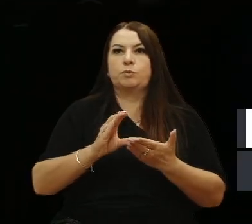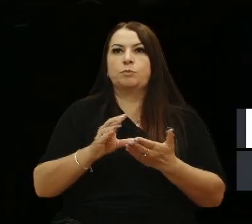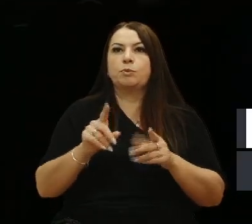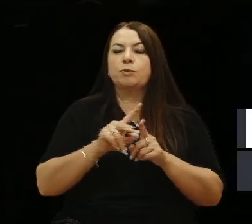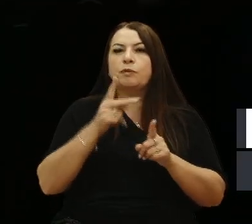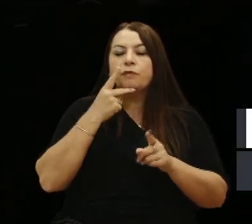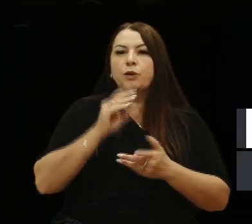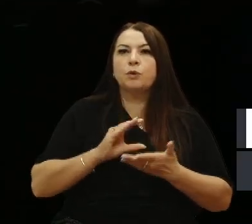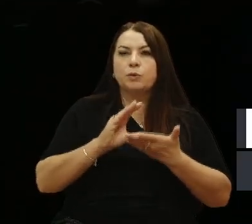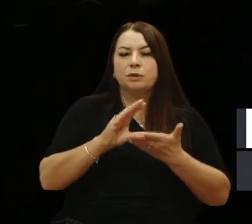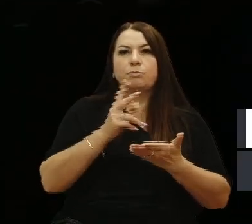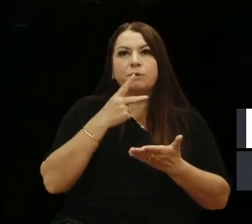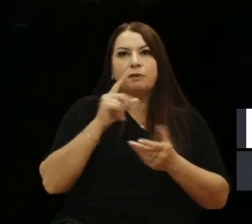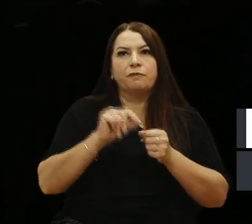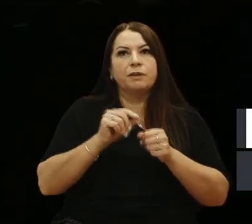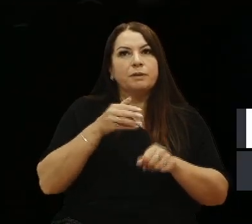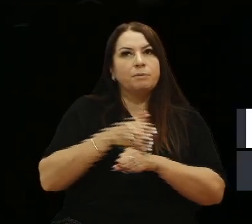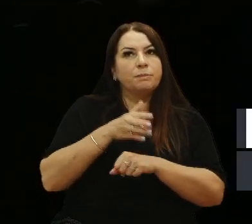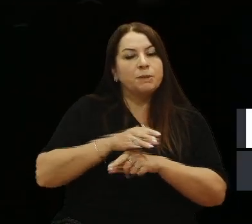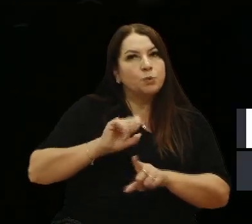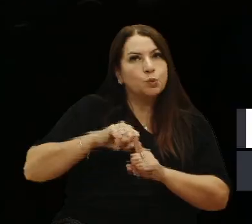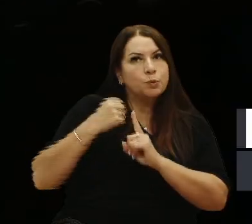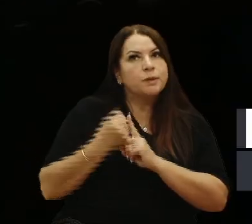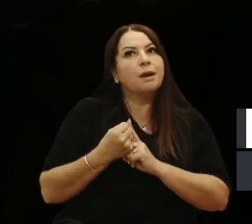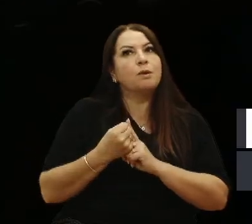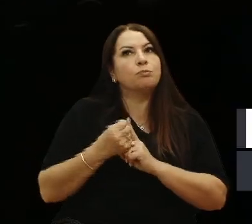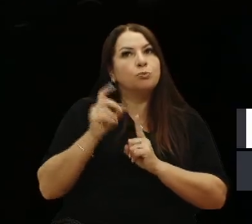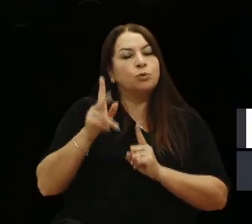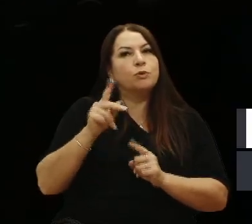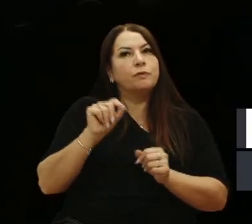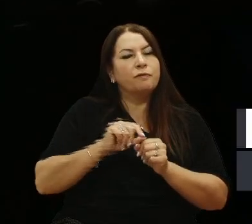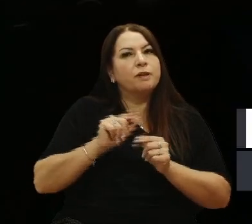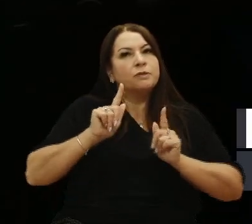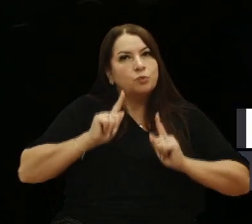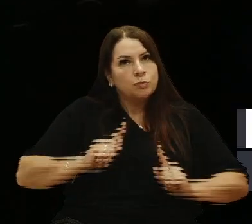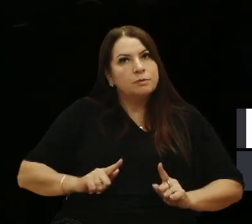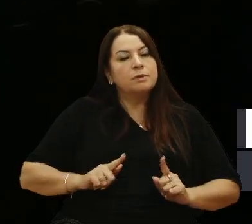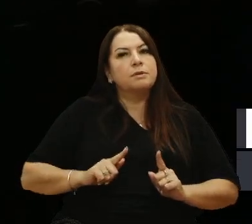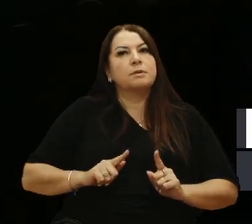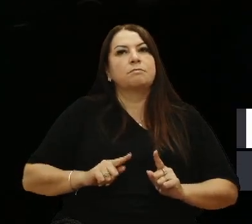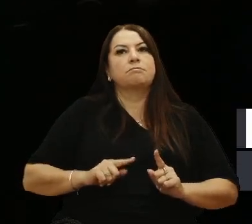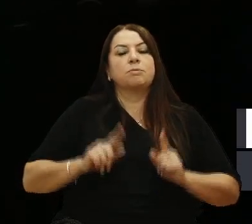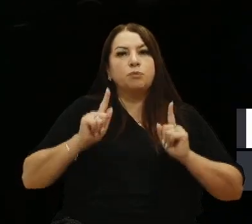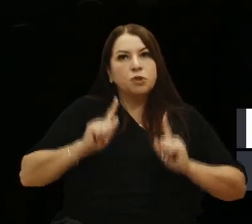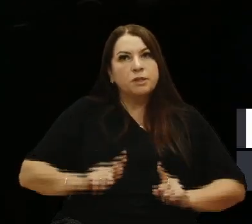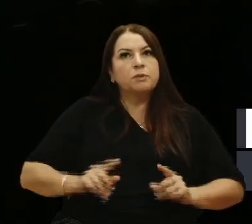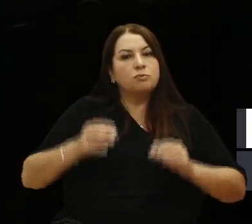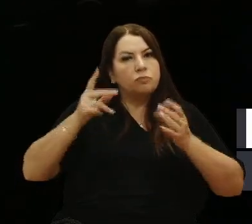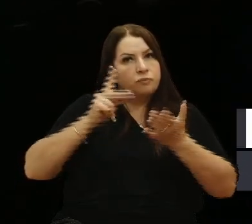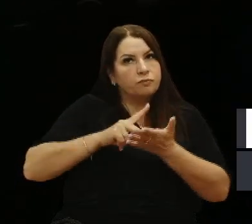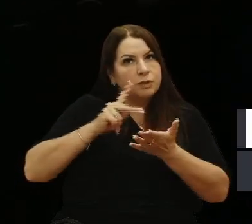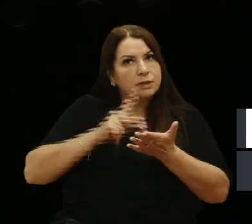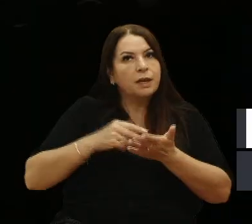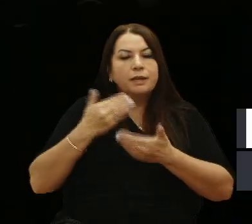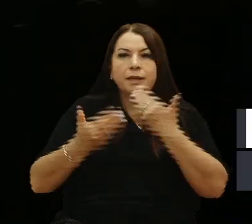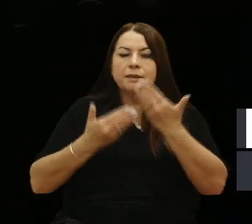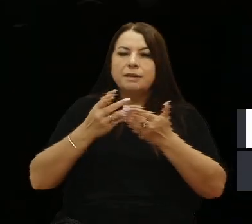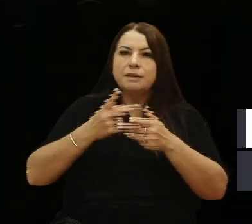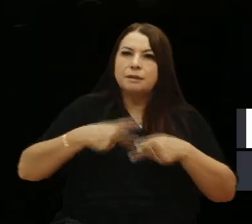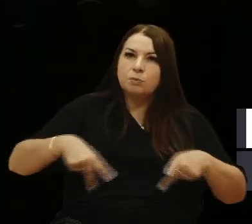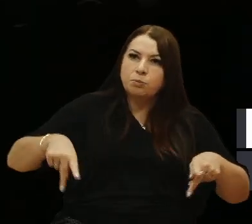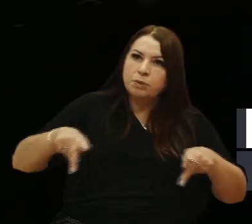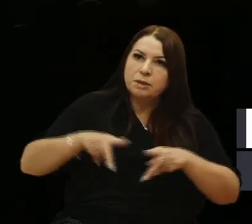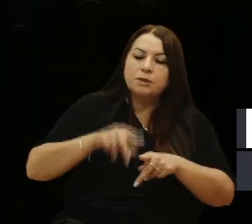fala de conselho, a gente está falando de participação social. E só se faz gestão, né, uma gestão de fato que atenda aos interesses da